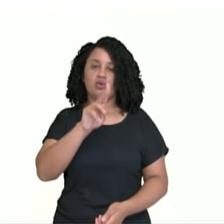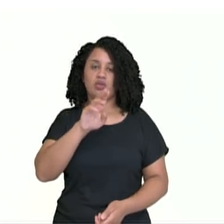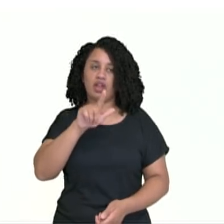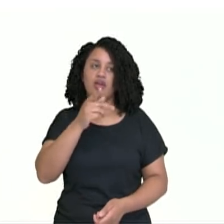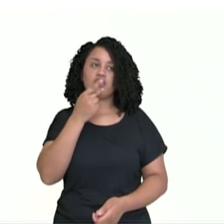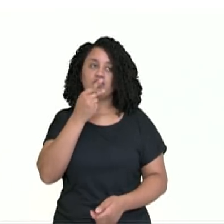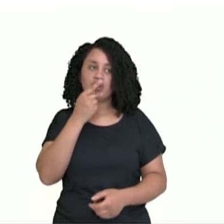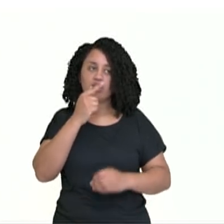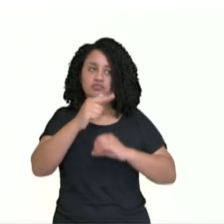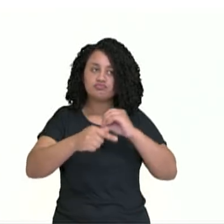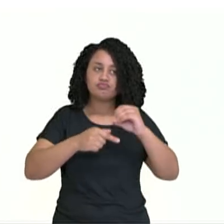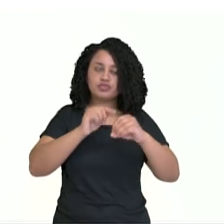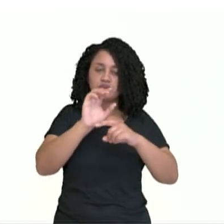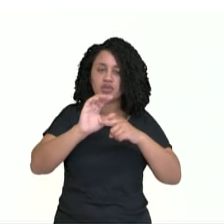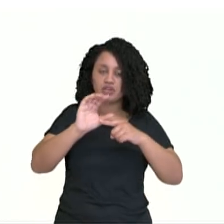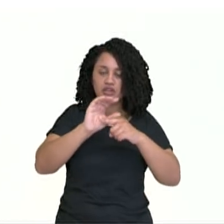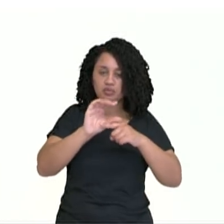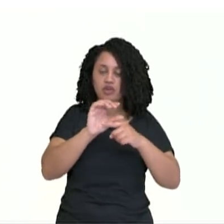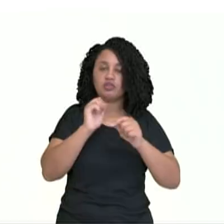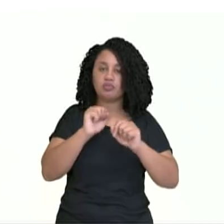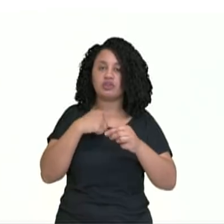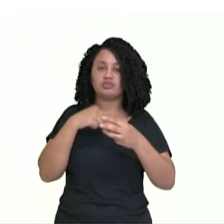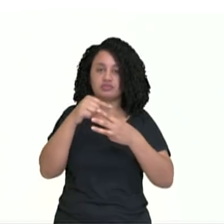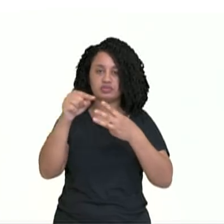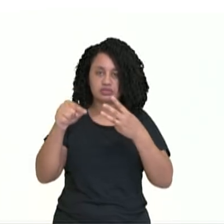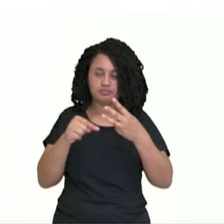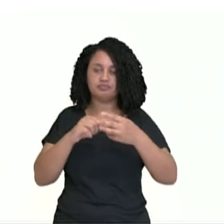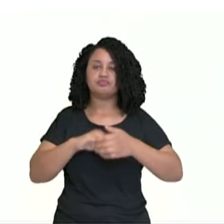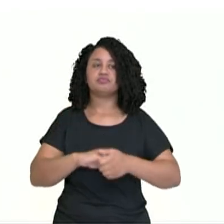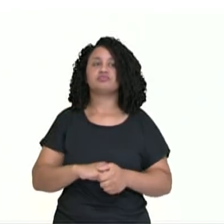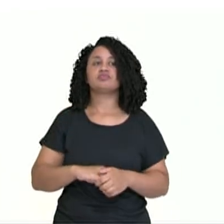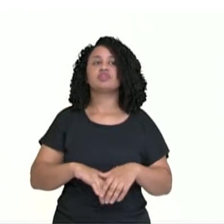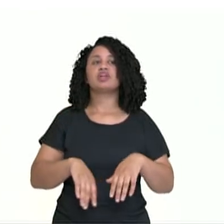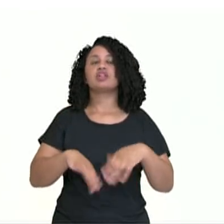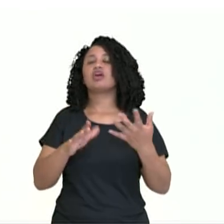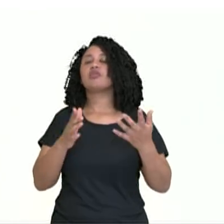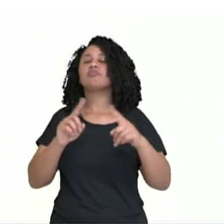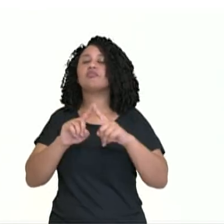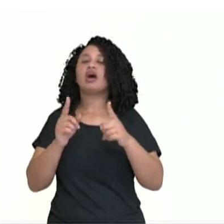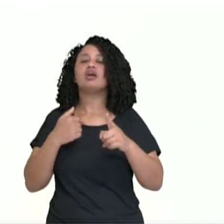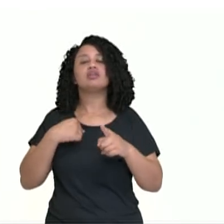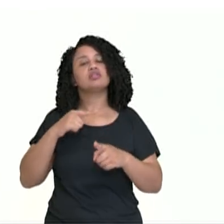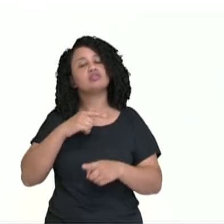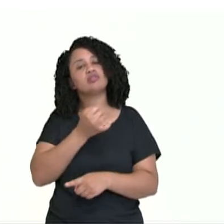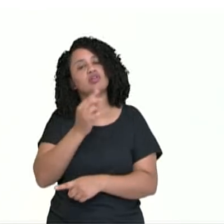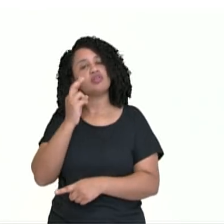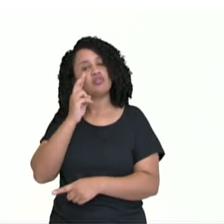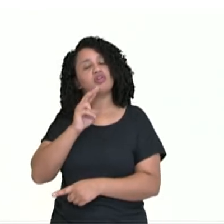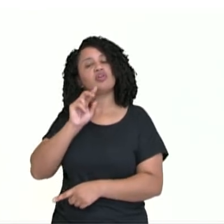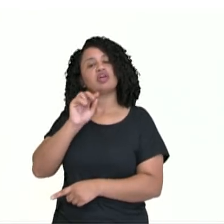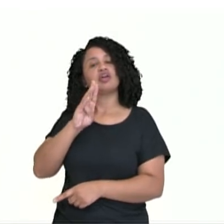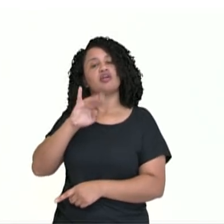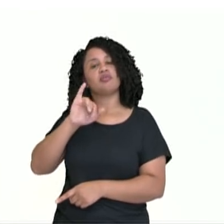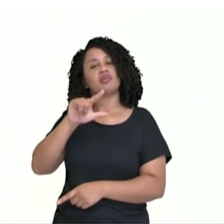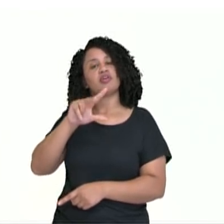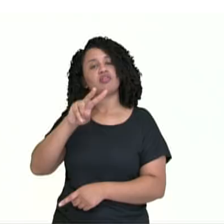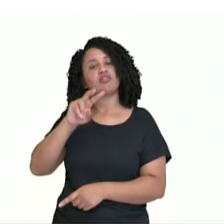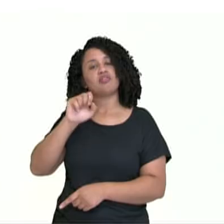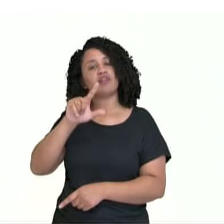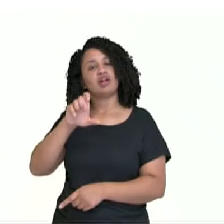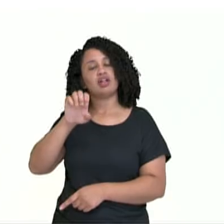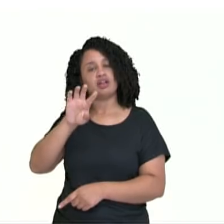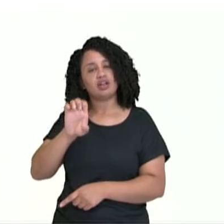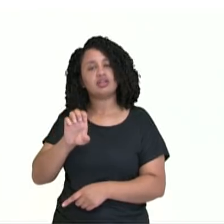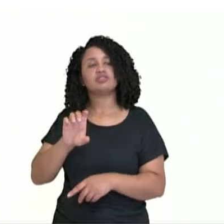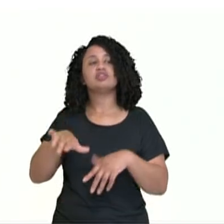de carbono no estado fundamental, entretanto, mostra que ele é bivalente. Para que o átomo atenda o postulado de Kekulé,